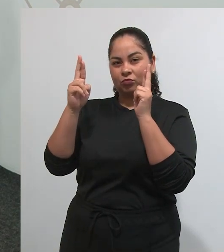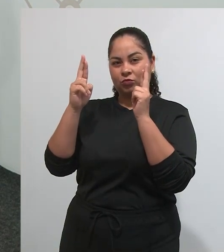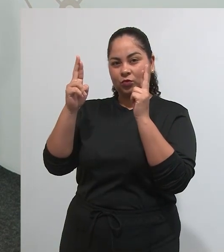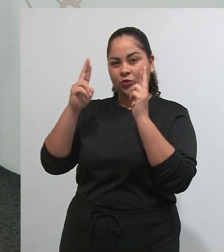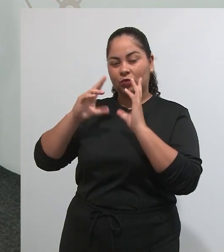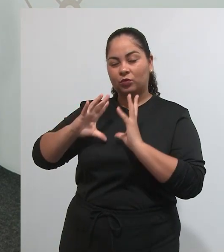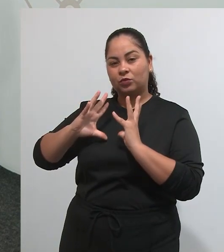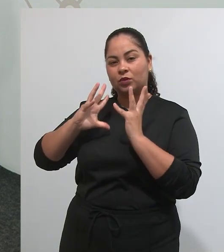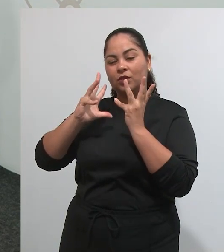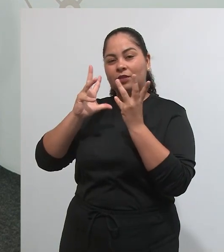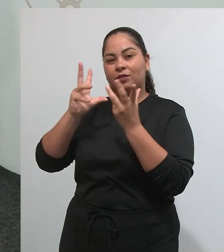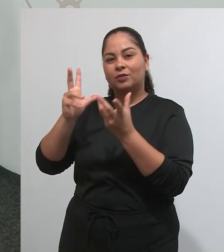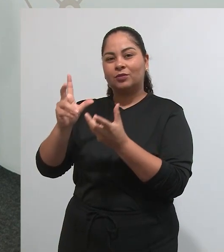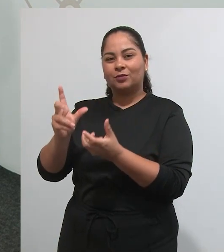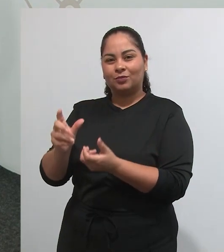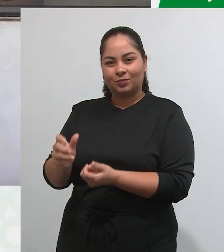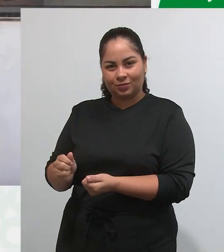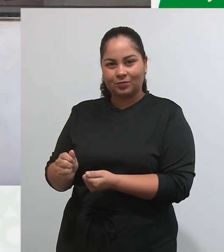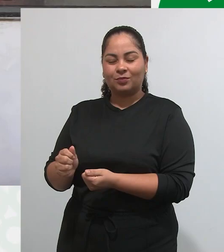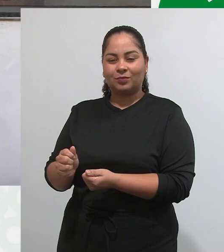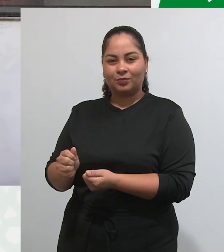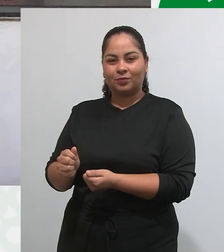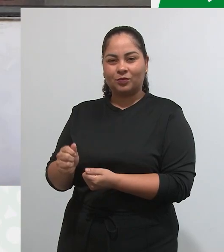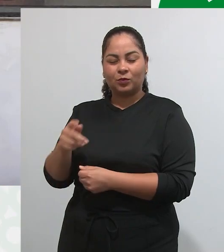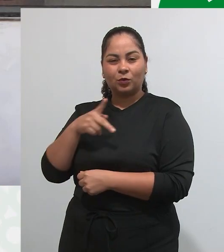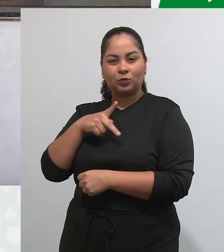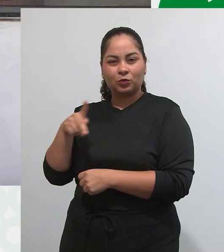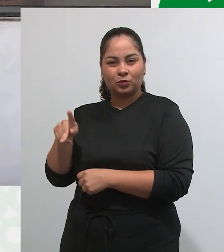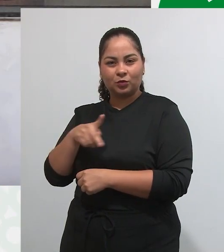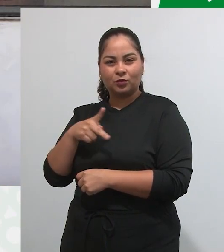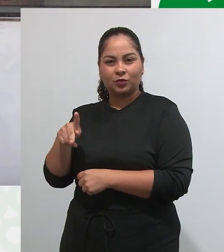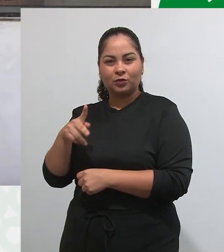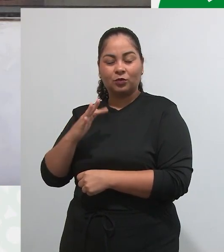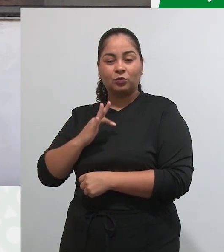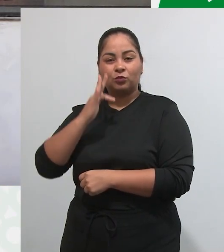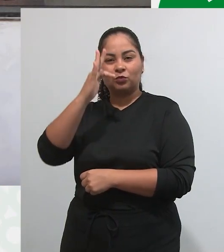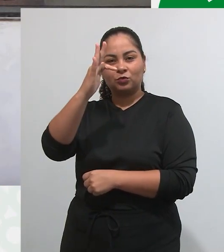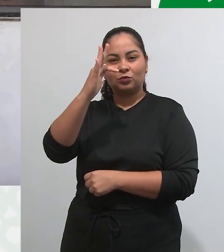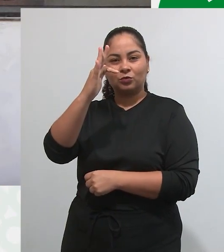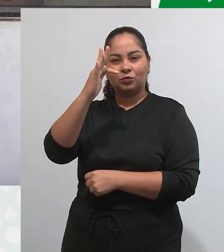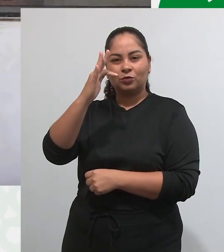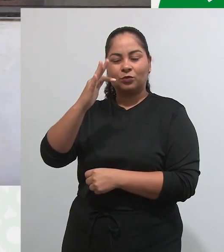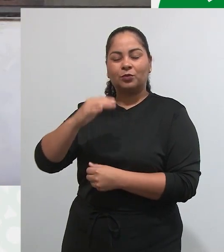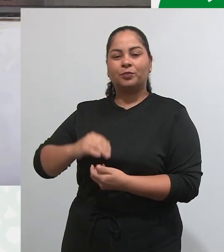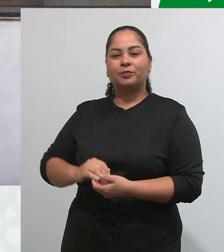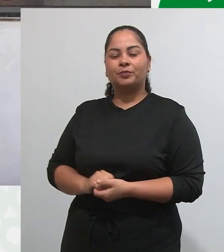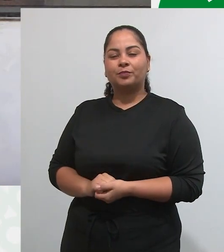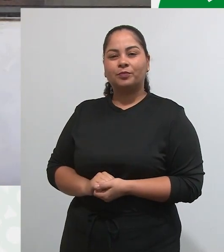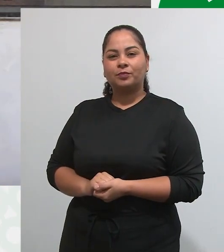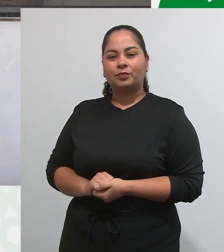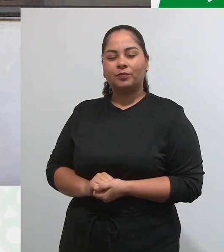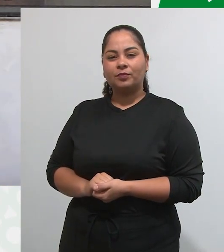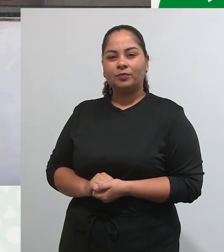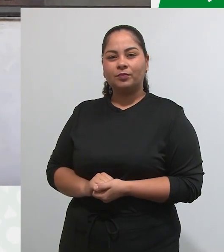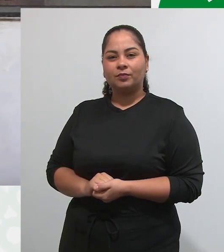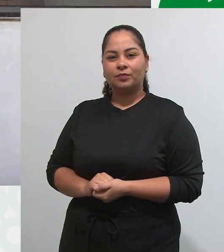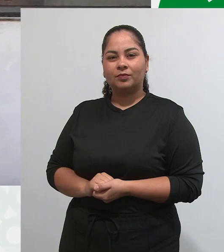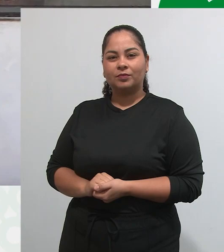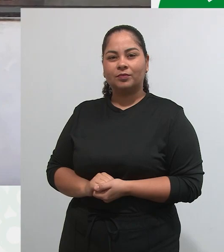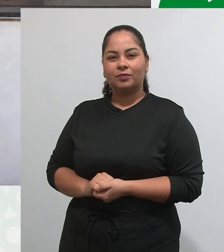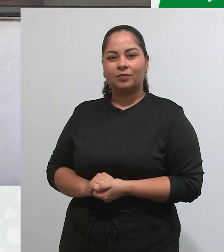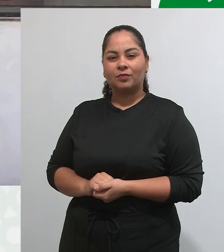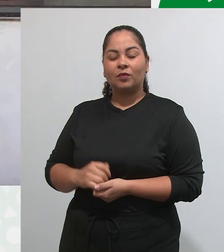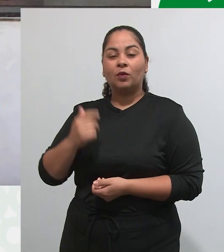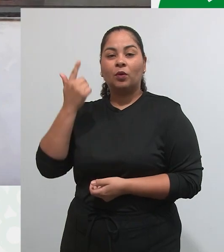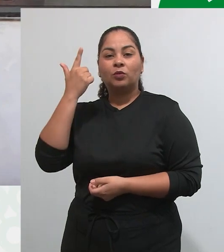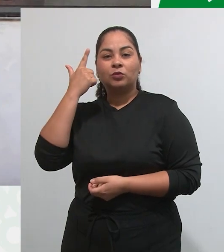Agradeço e espero que todos os educadores e aquelas pessoas que desistiram, que disse que não ia ser, que